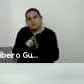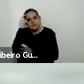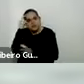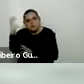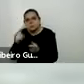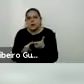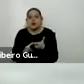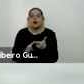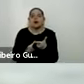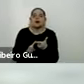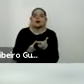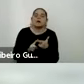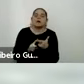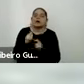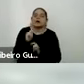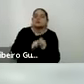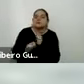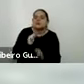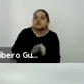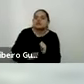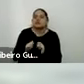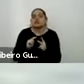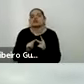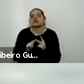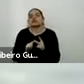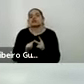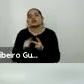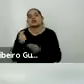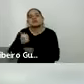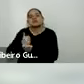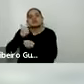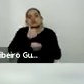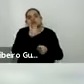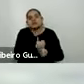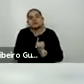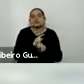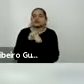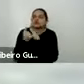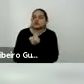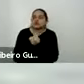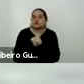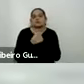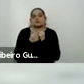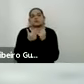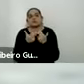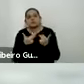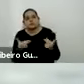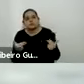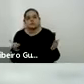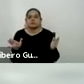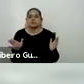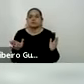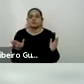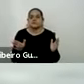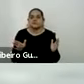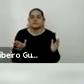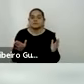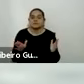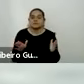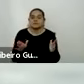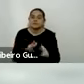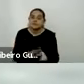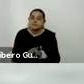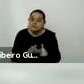apoio administrativo, a diretores e gerentes, né? Então, isso daí